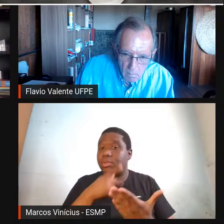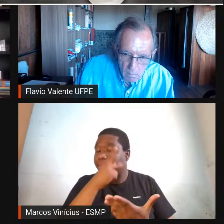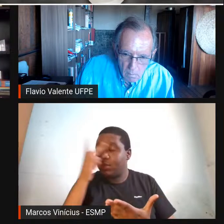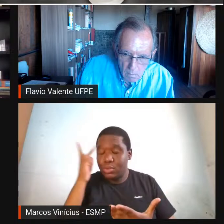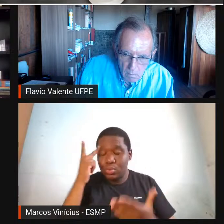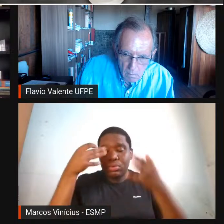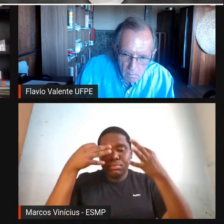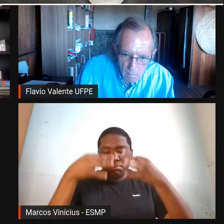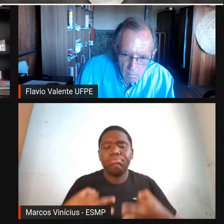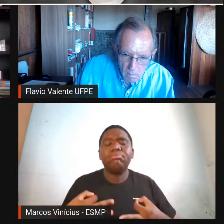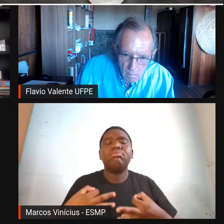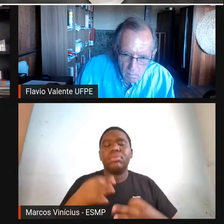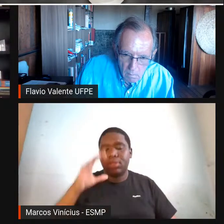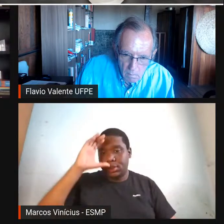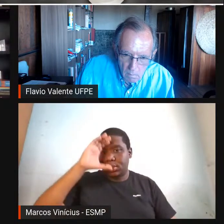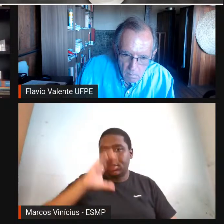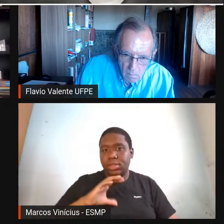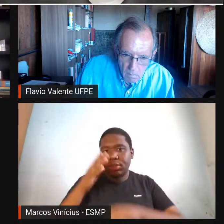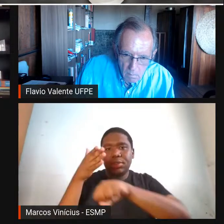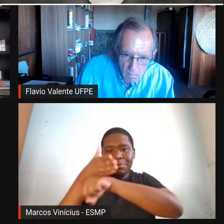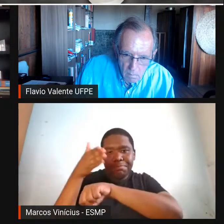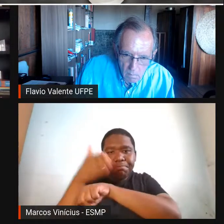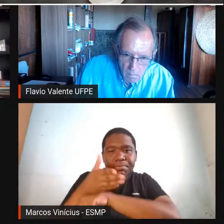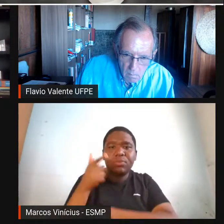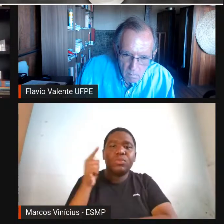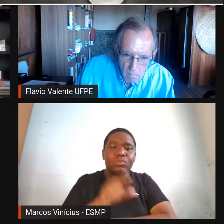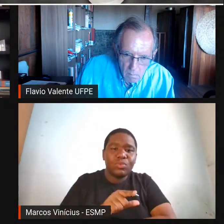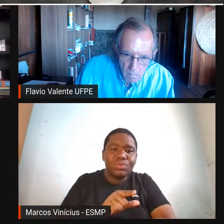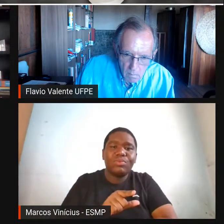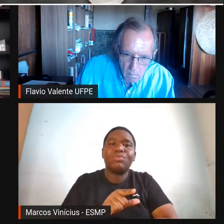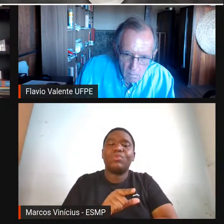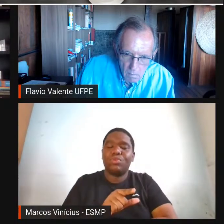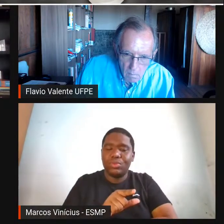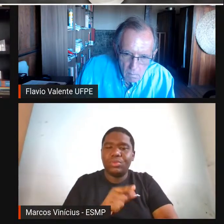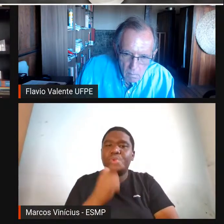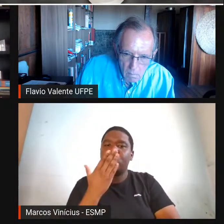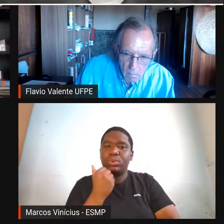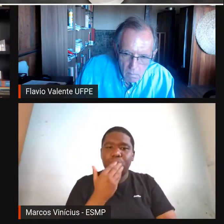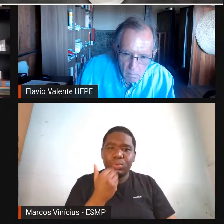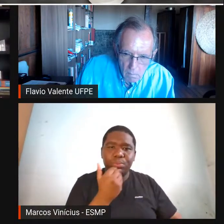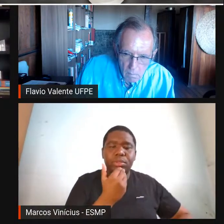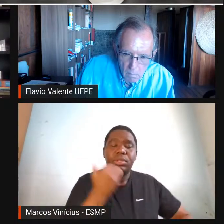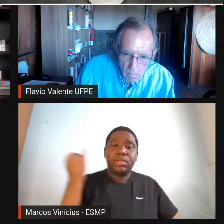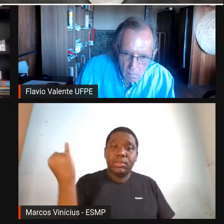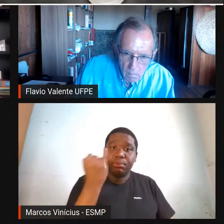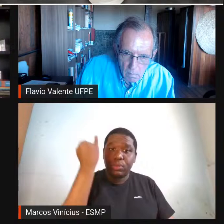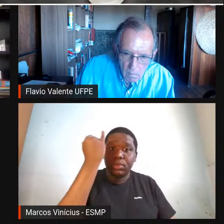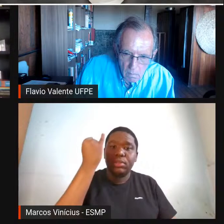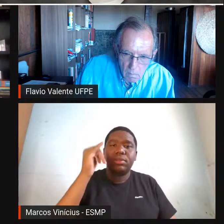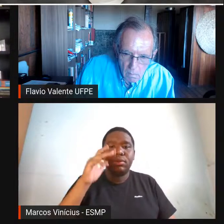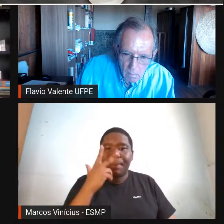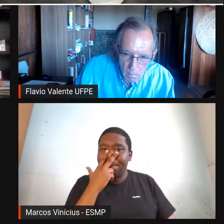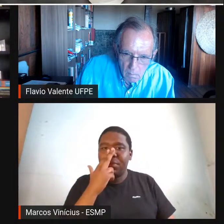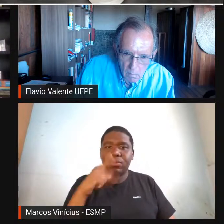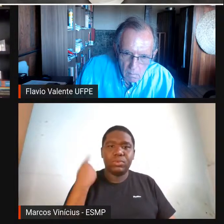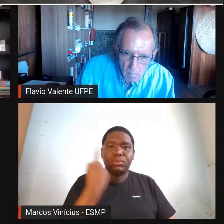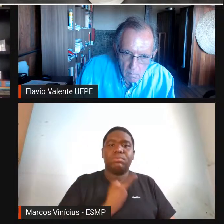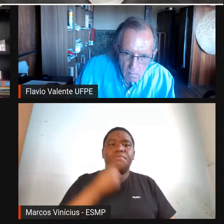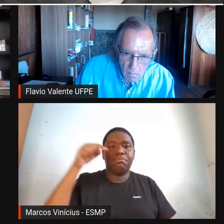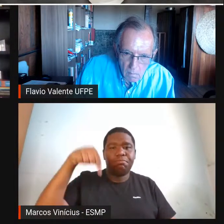acesso à cidadania, a dignidade de ter acesso à comida, estamos numa situação, numa sociedade